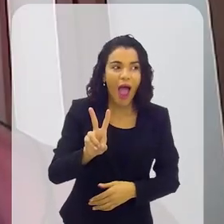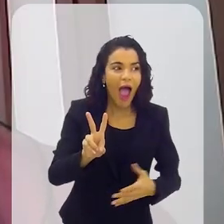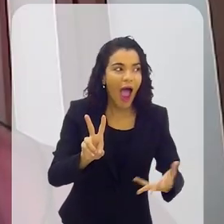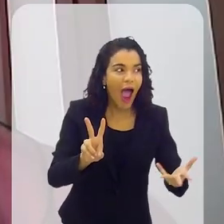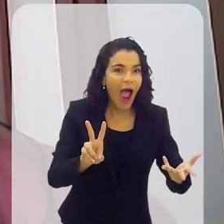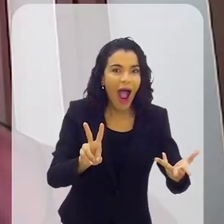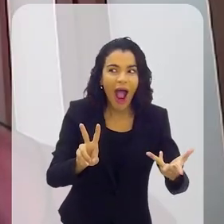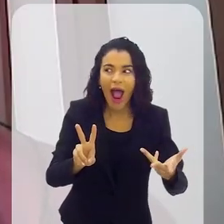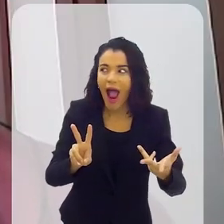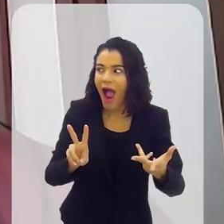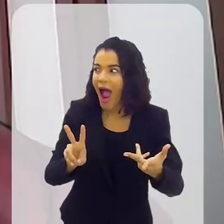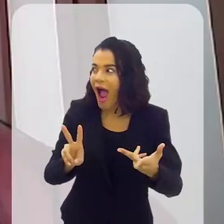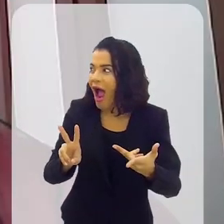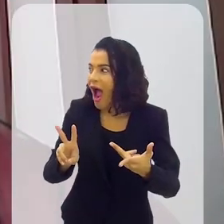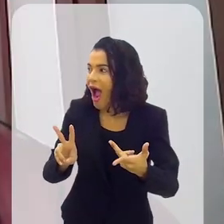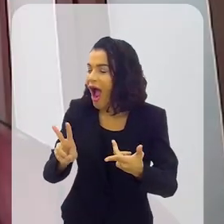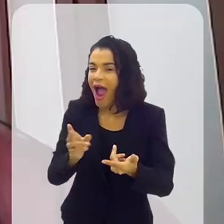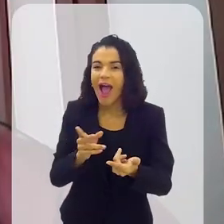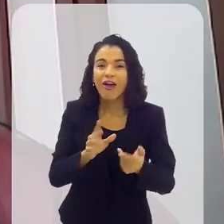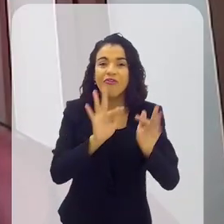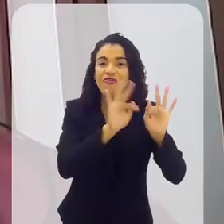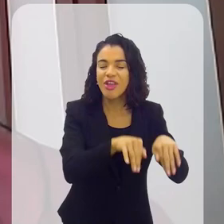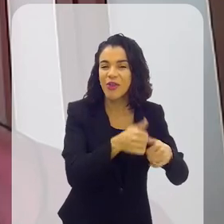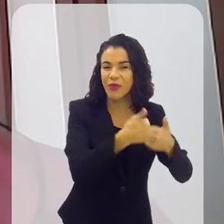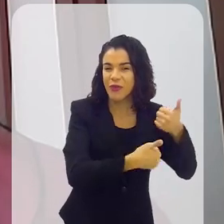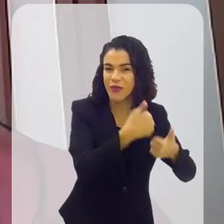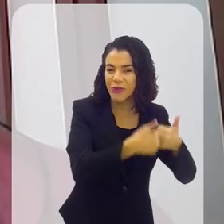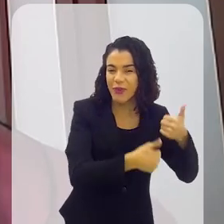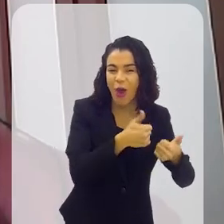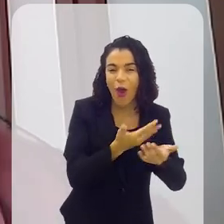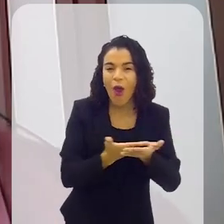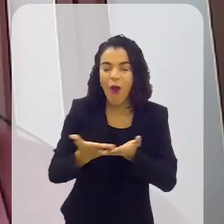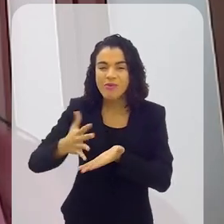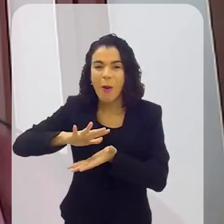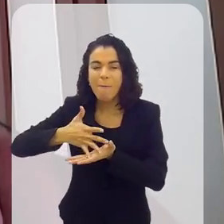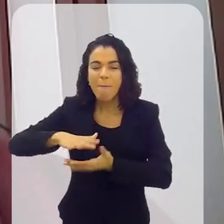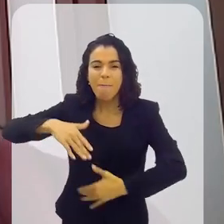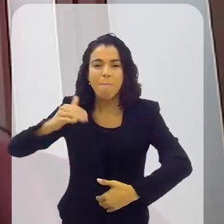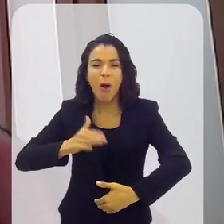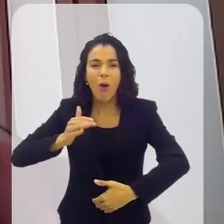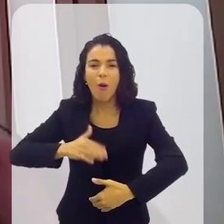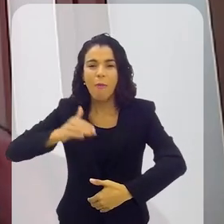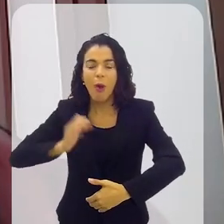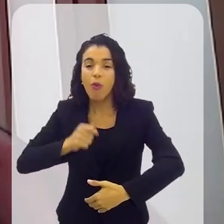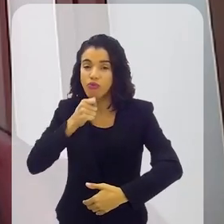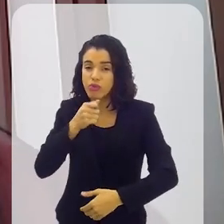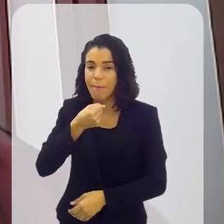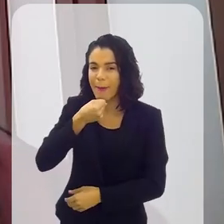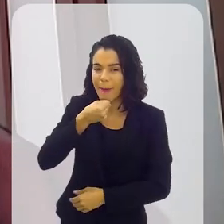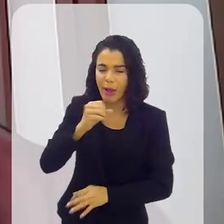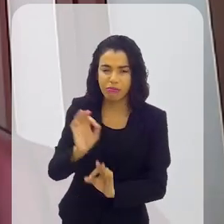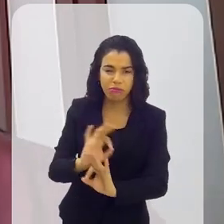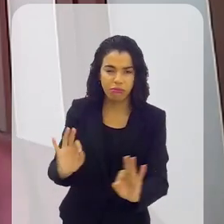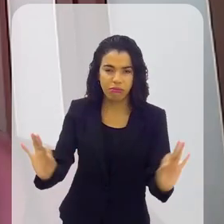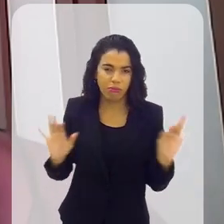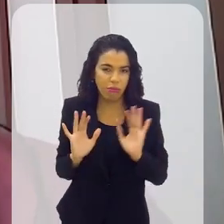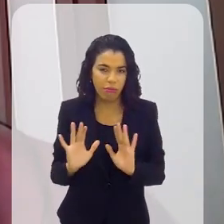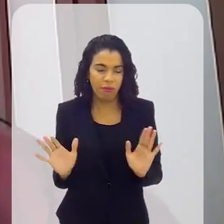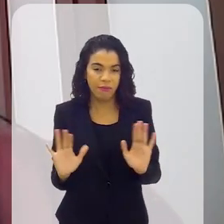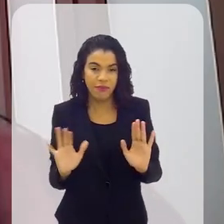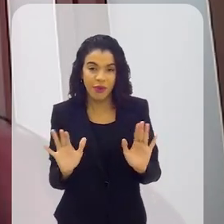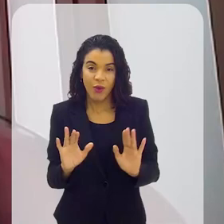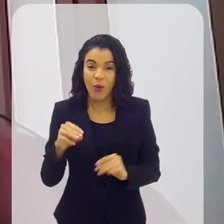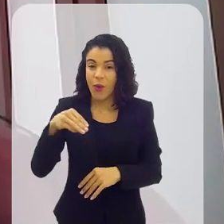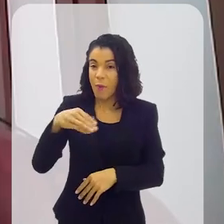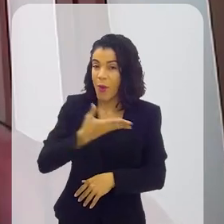encontramos um paraíso, né? Que estava terminando o futebol e daqui a pouco começou um samba, graças a Deus sem som, sem microfone. O